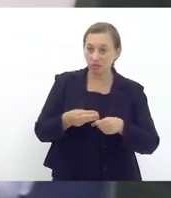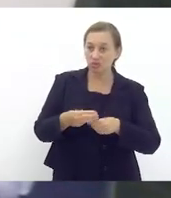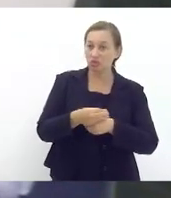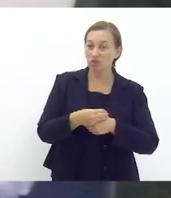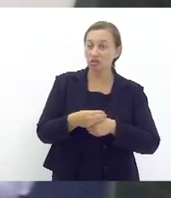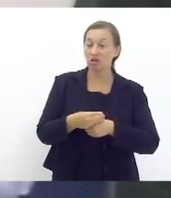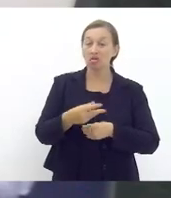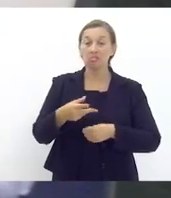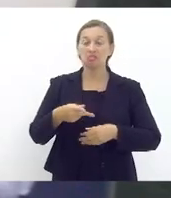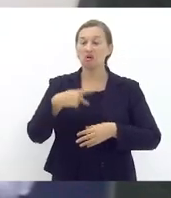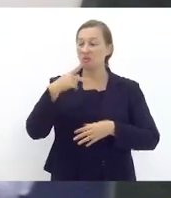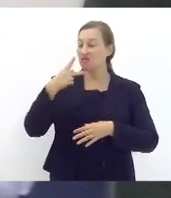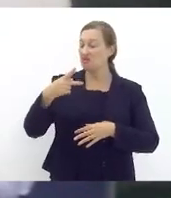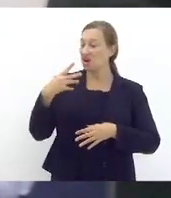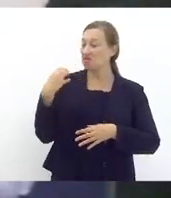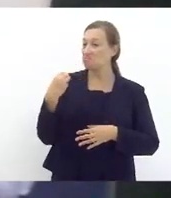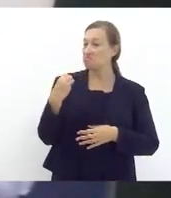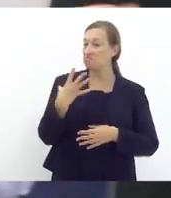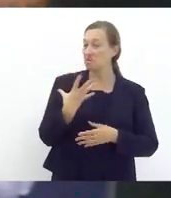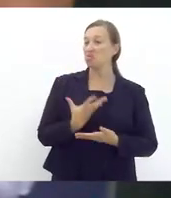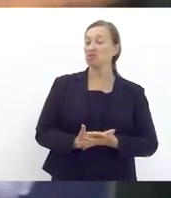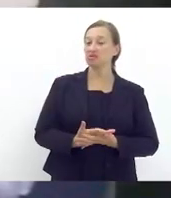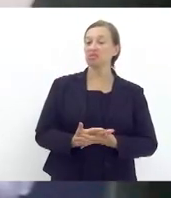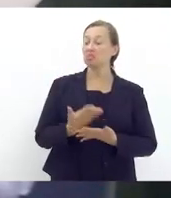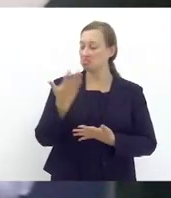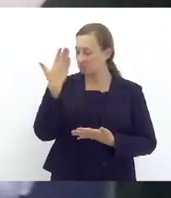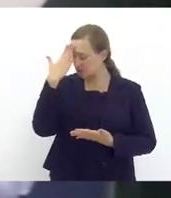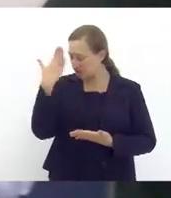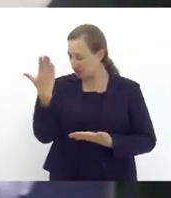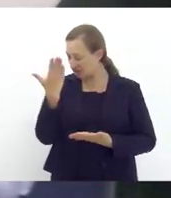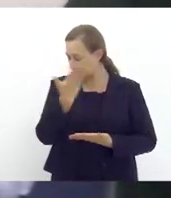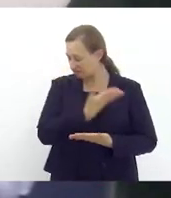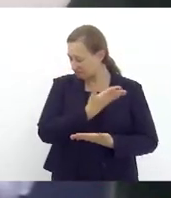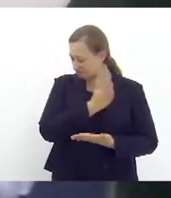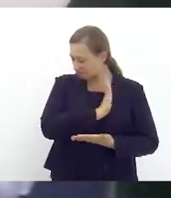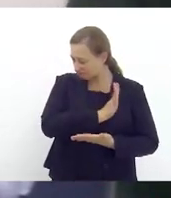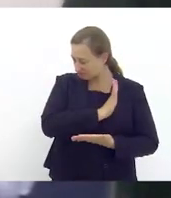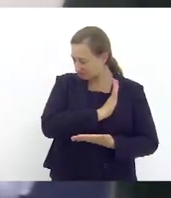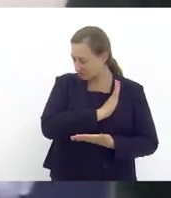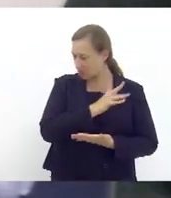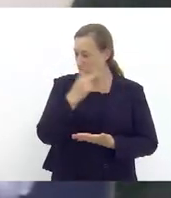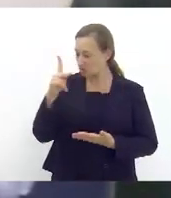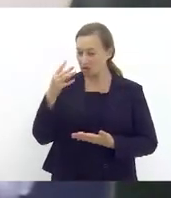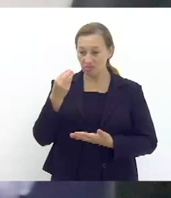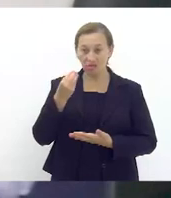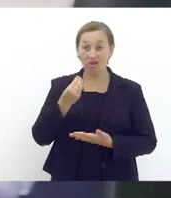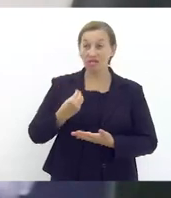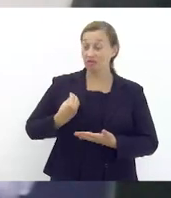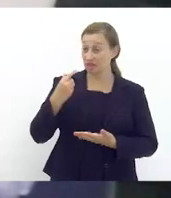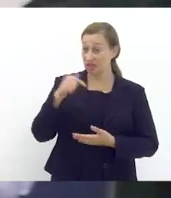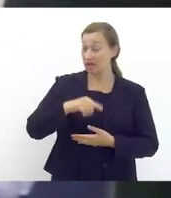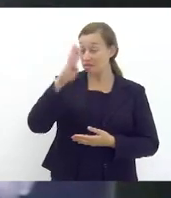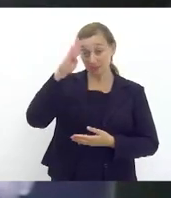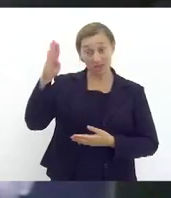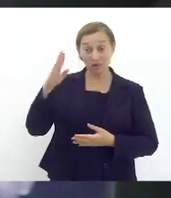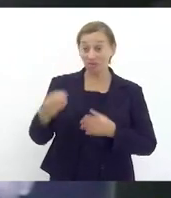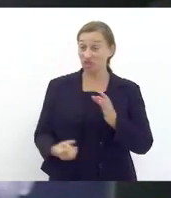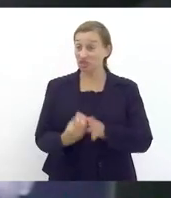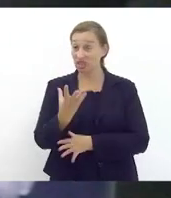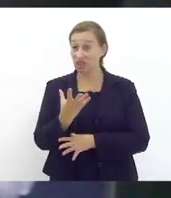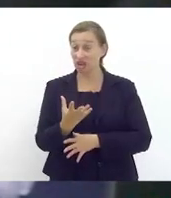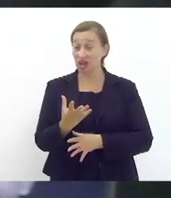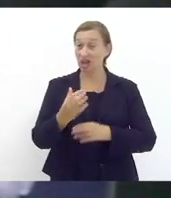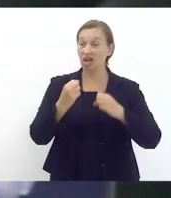aqui essa bela explanação obrigado de coração sua presença aqui tá sendo fundamental para a gente construir essa